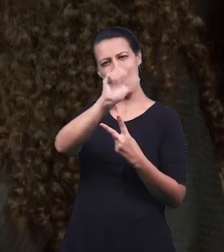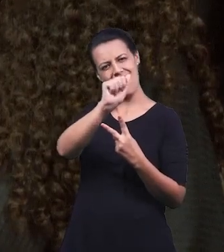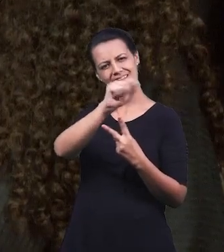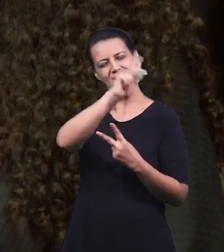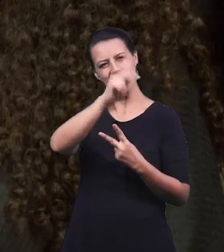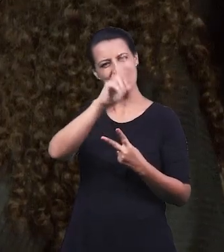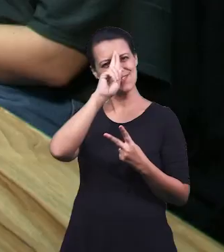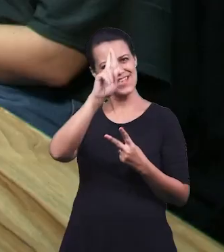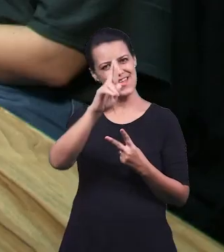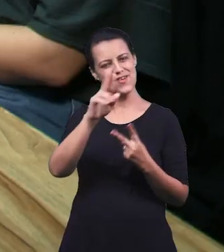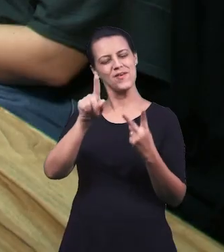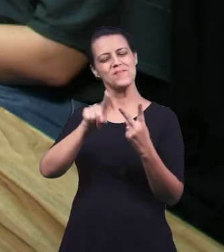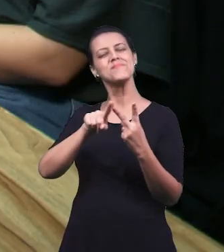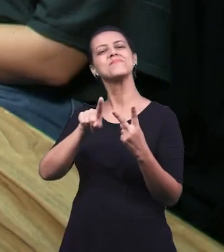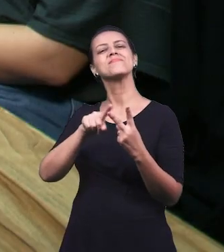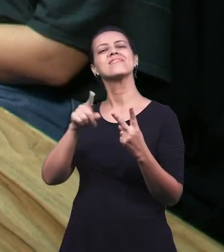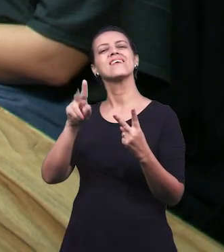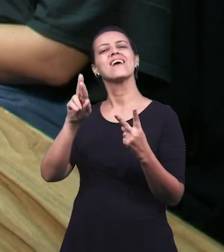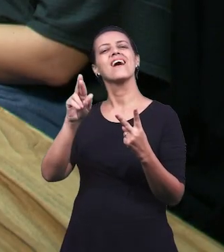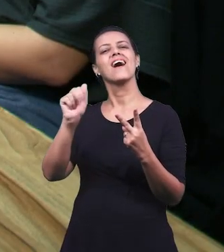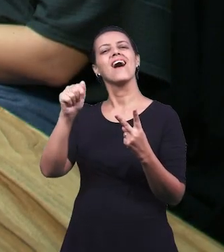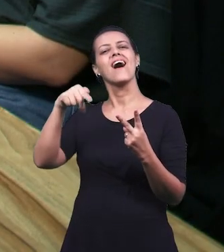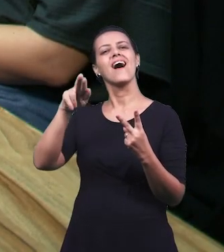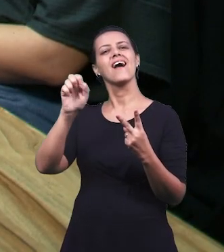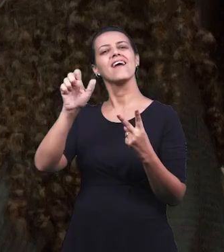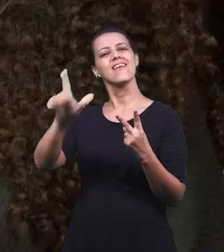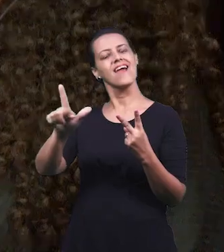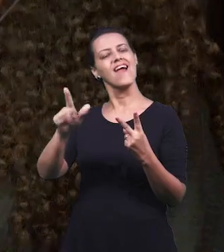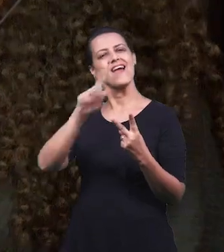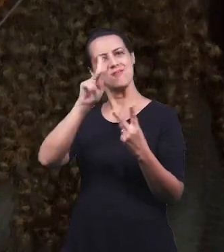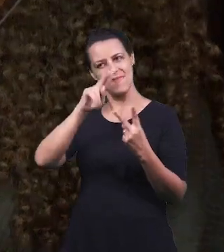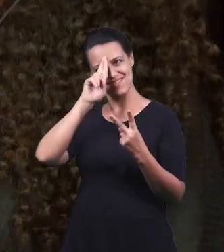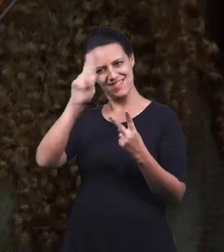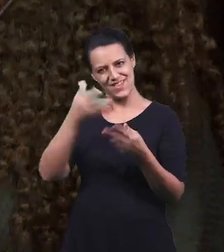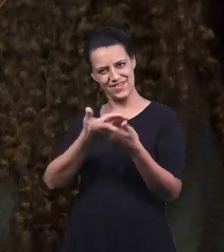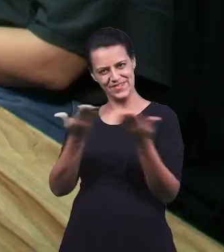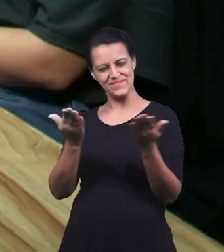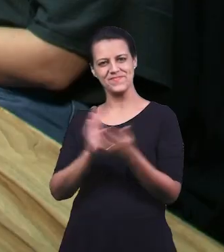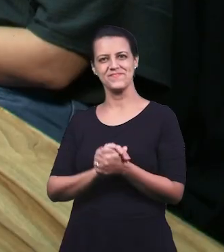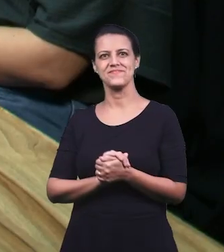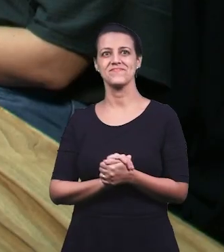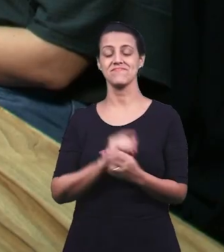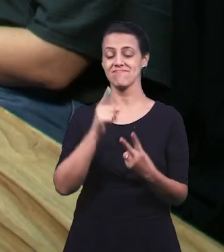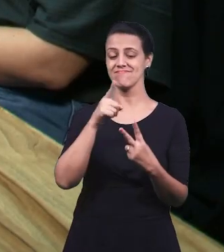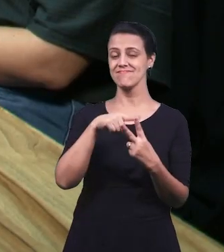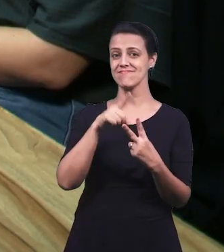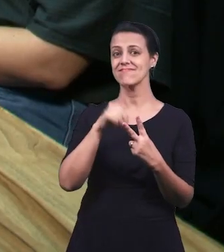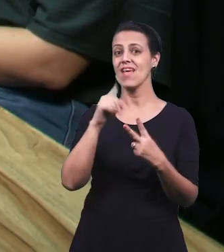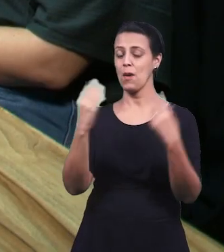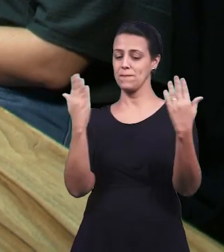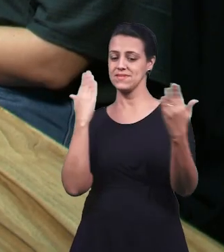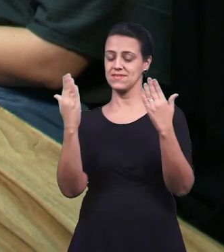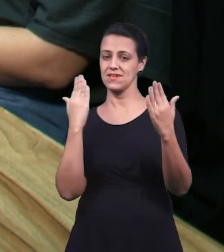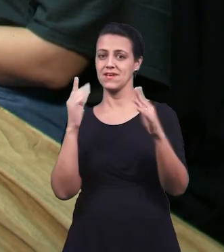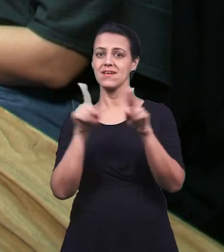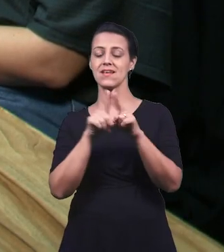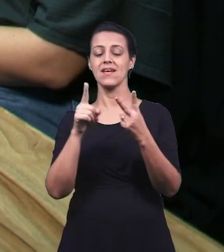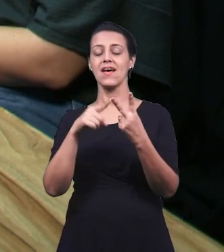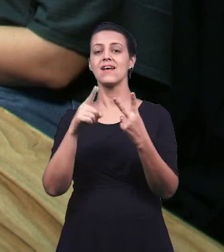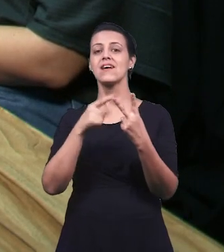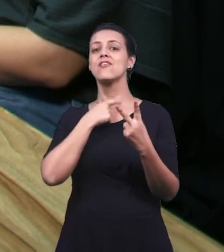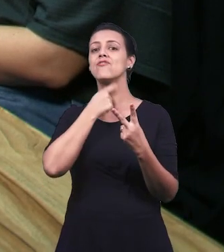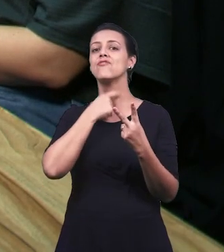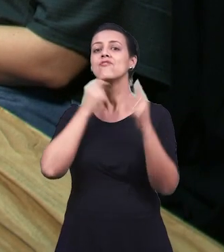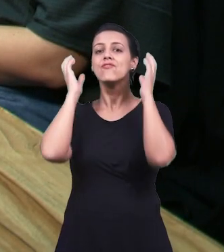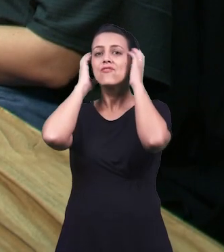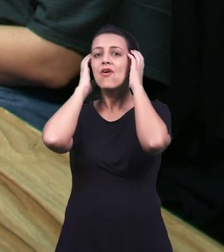Pai do Senhor, Priscila. E estamos com a Raquel, Pai do Senhor, Raquel. Pai do Senhor, Priscila. A Rebeca, ela é psicóloga, a Raquel, ela é fono.